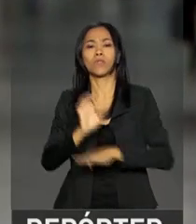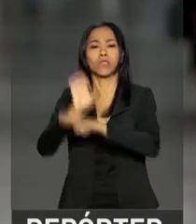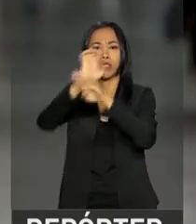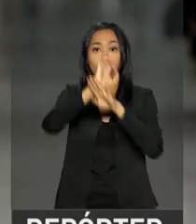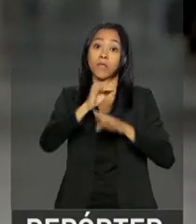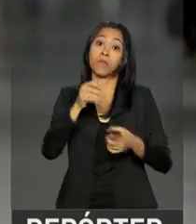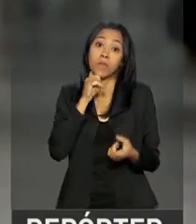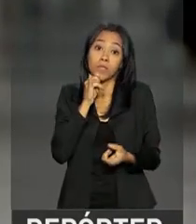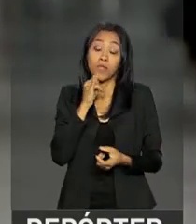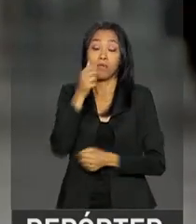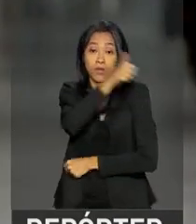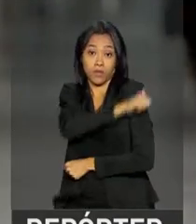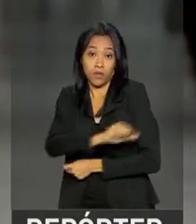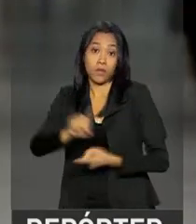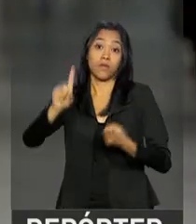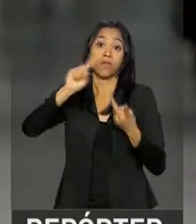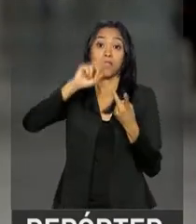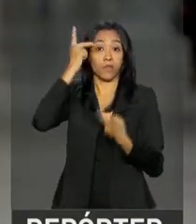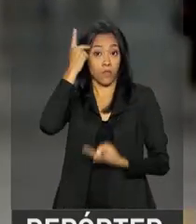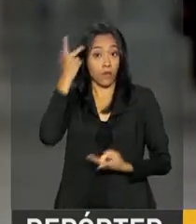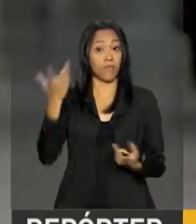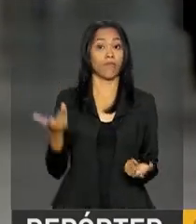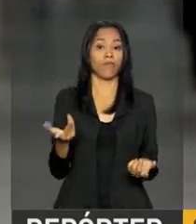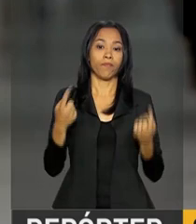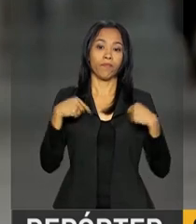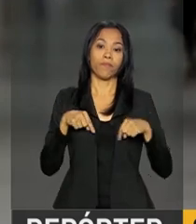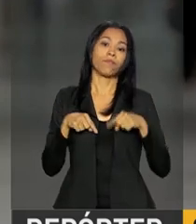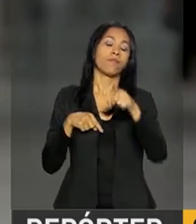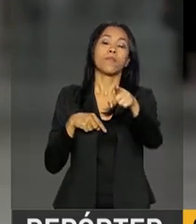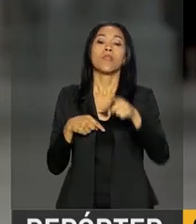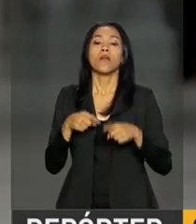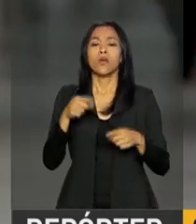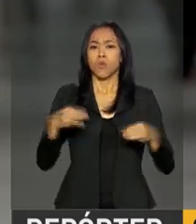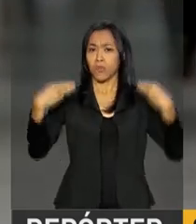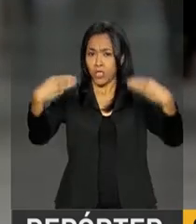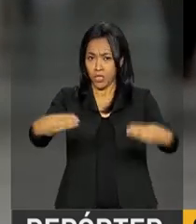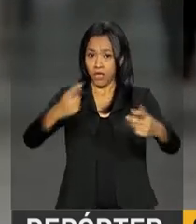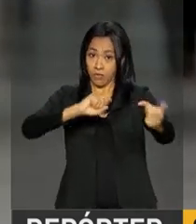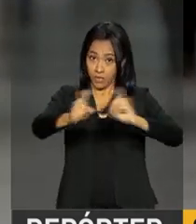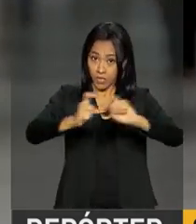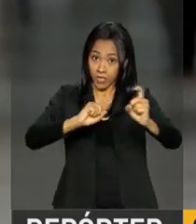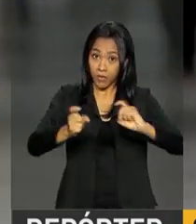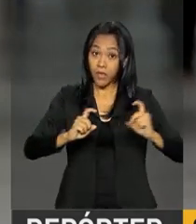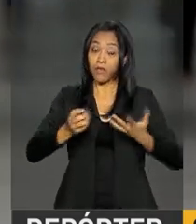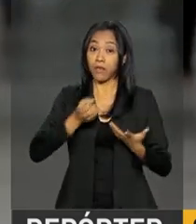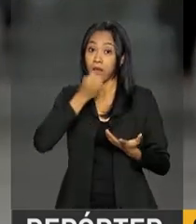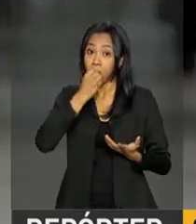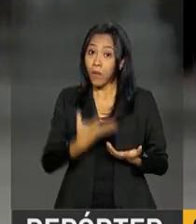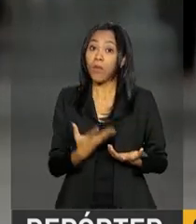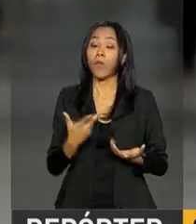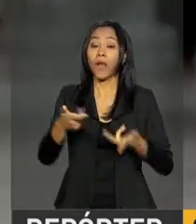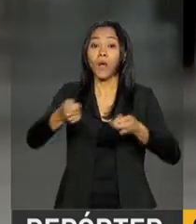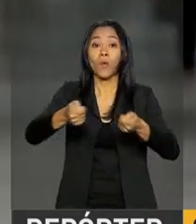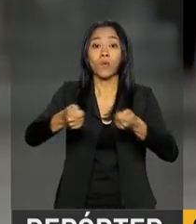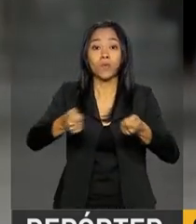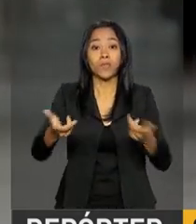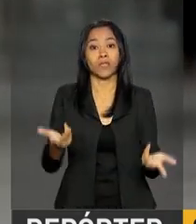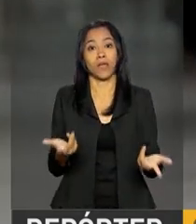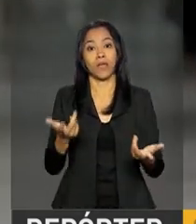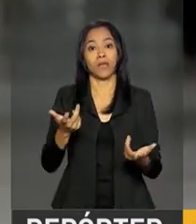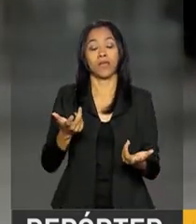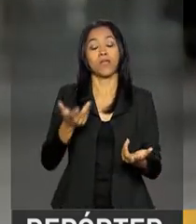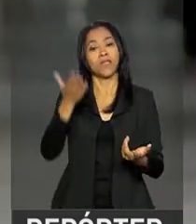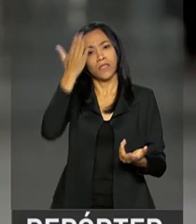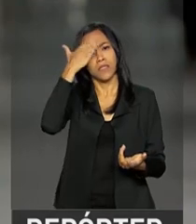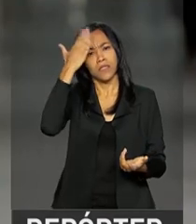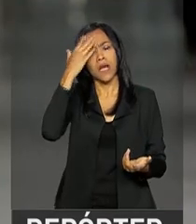de Janeiro e São Paulo. Para o Ministério do Planejamento é um ganho de controle. O Ministério toma conhecimento praticamente em tempo real